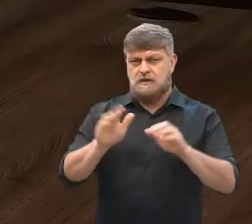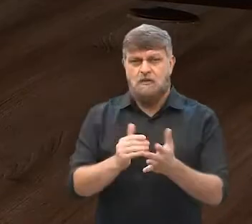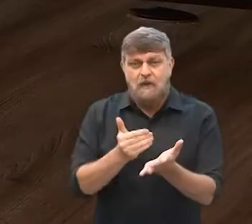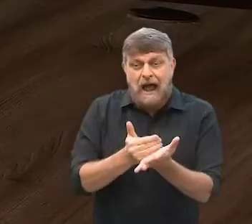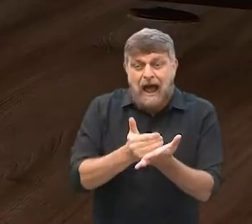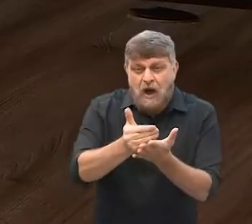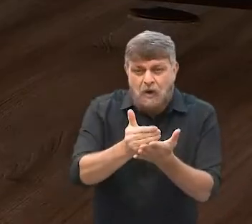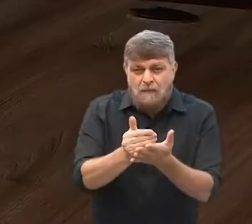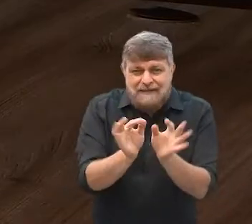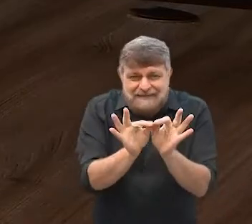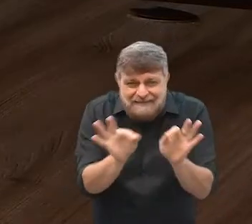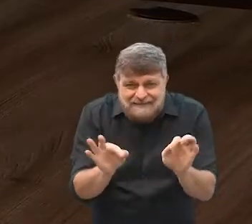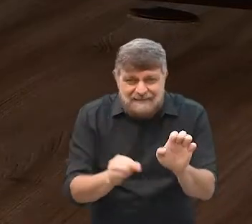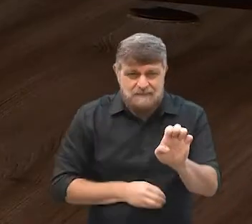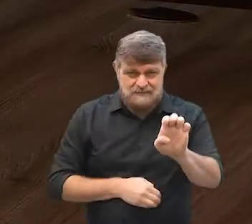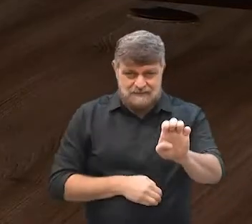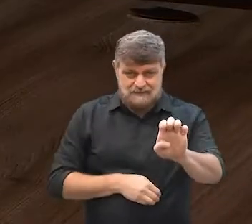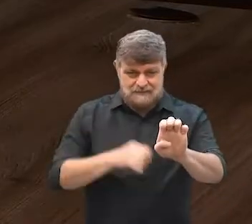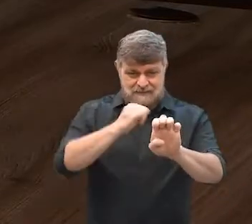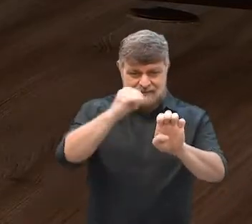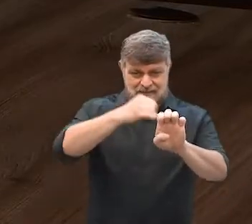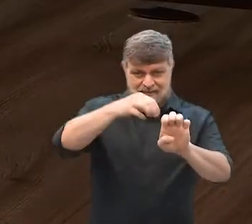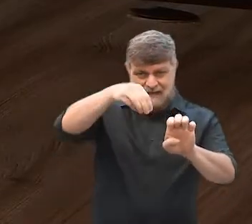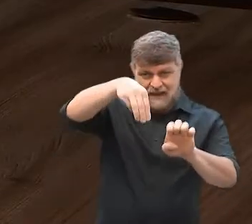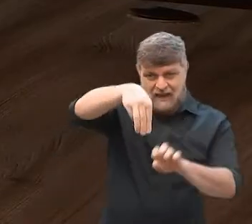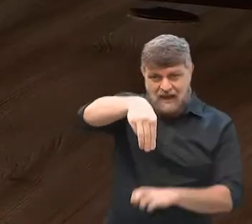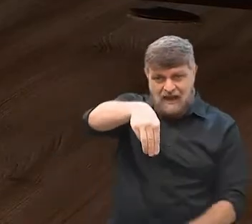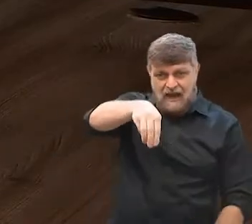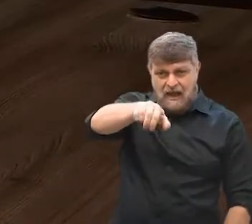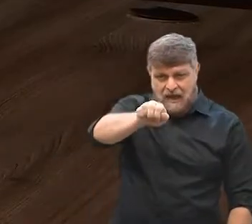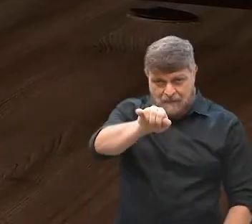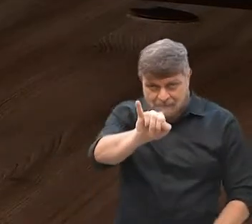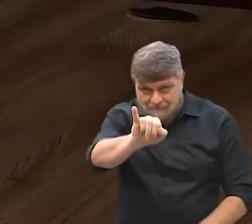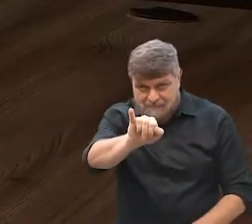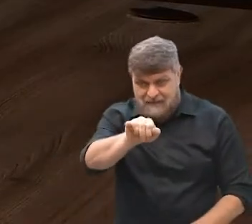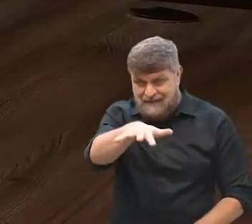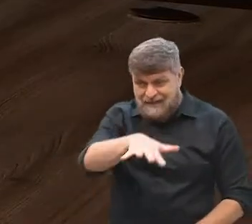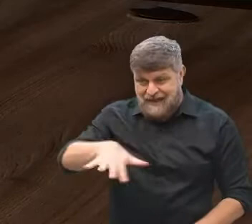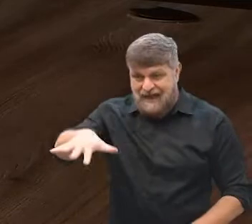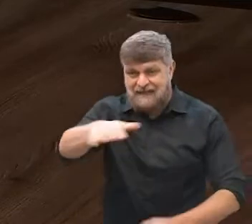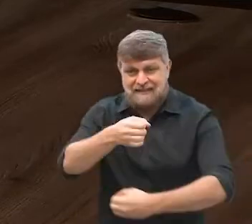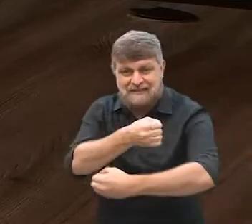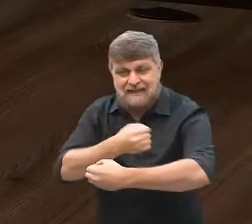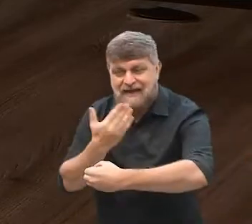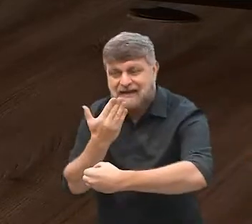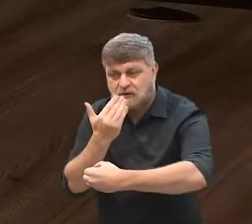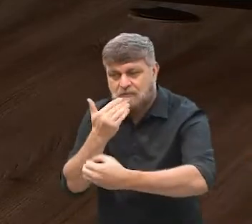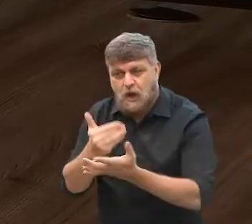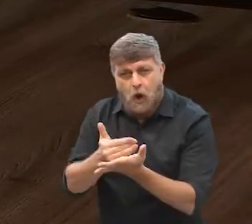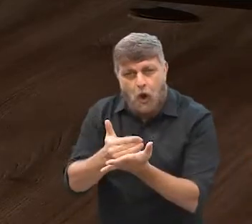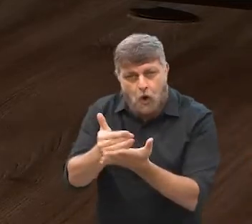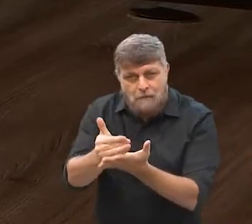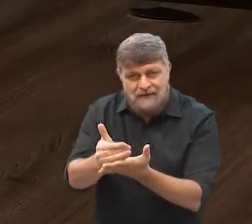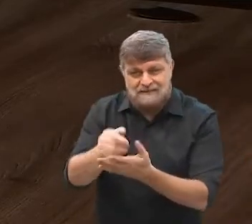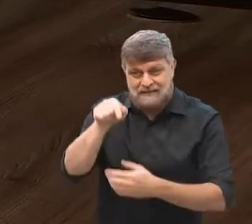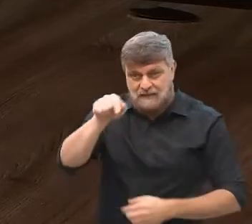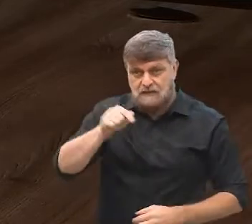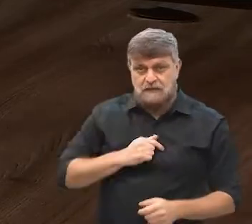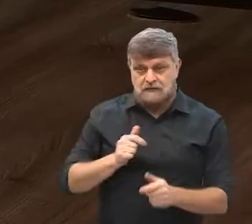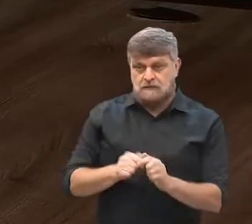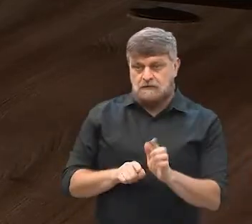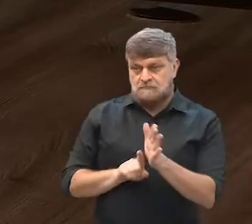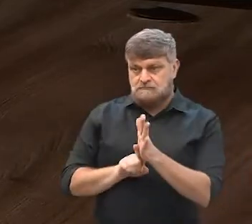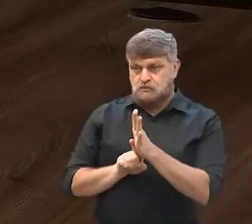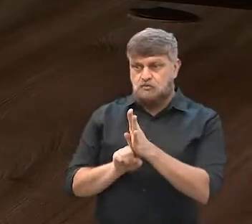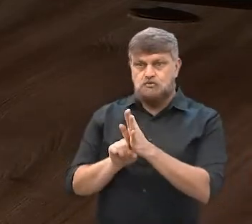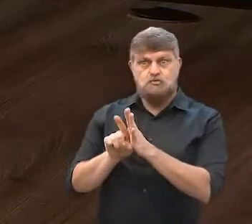o microempreendedor individual, que começa nesse negócio, sendo que o setor de alimentos é um que mais